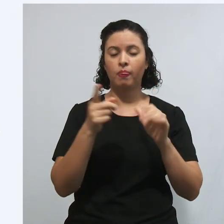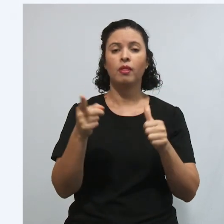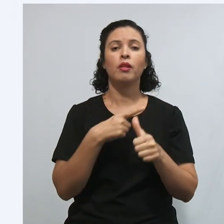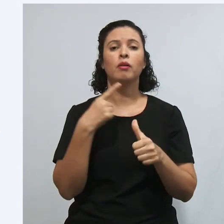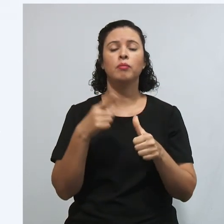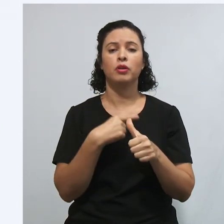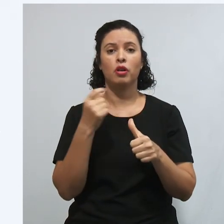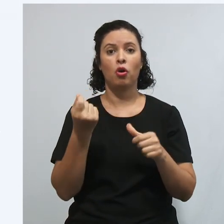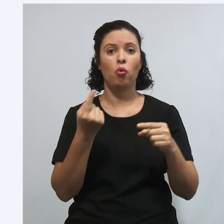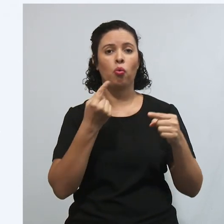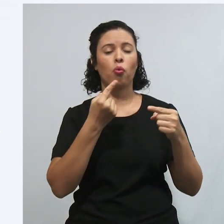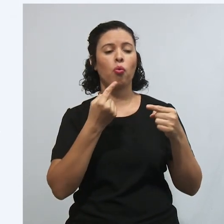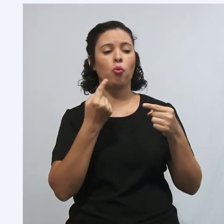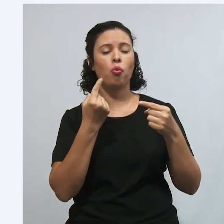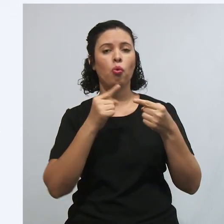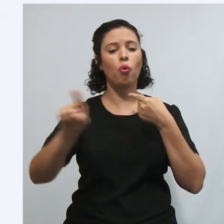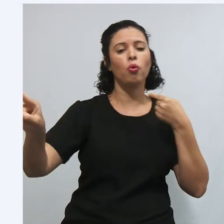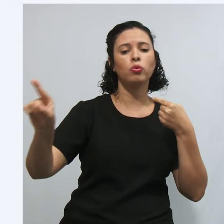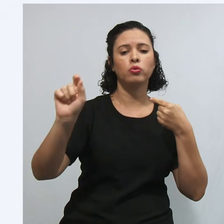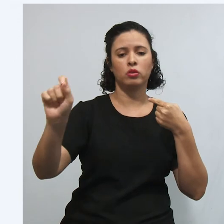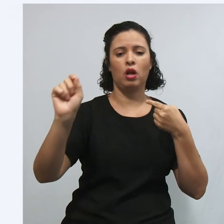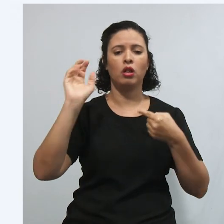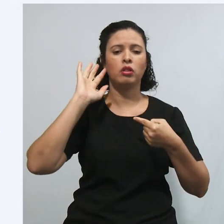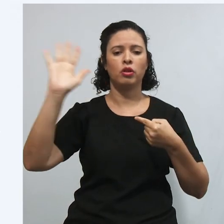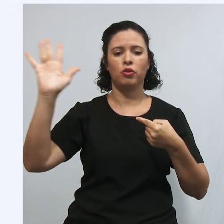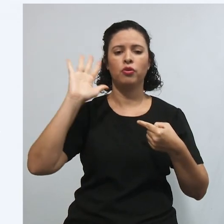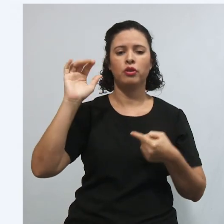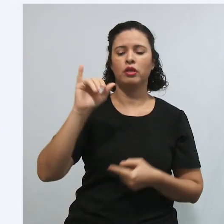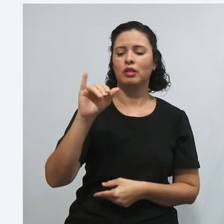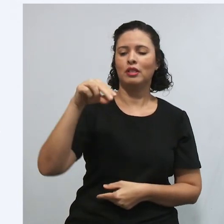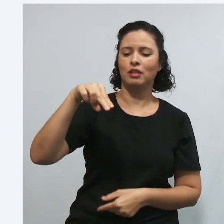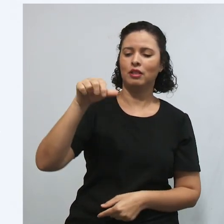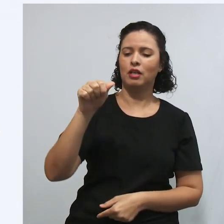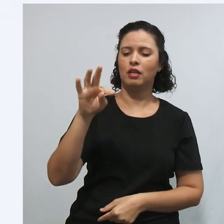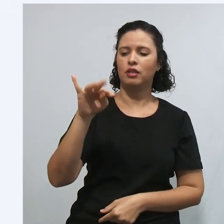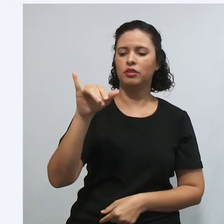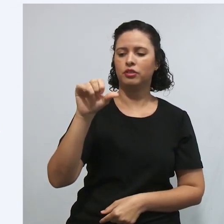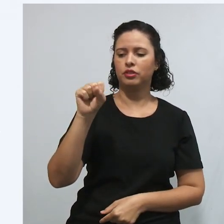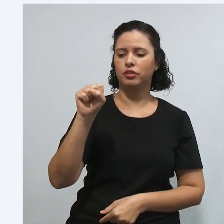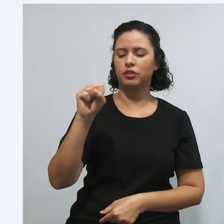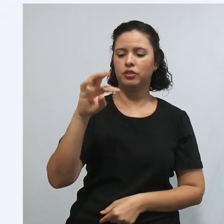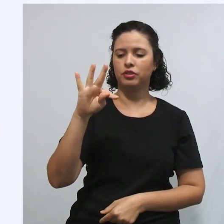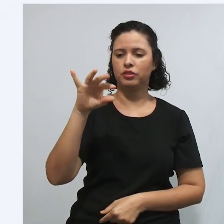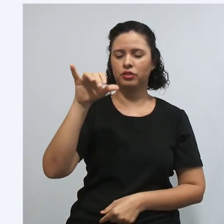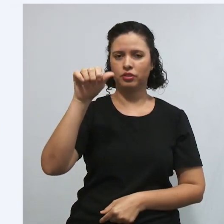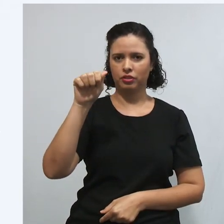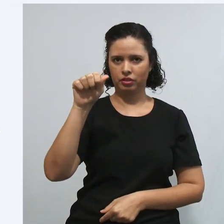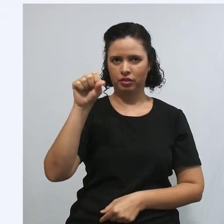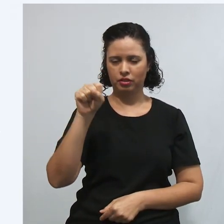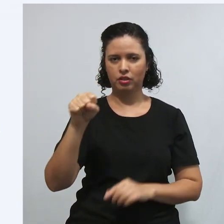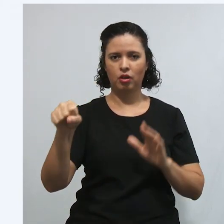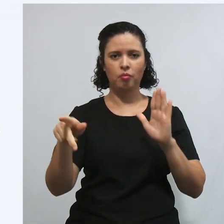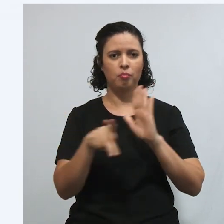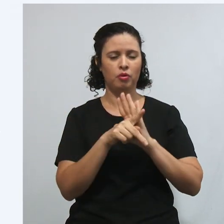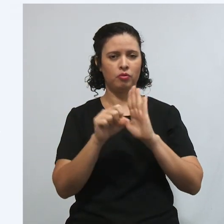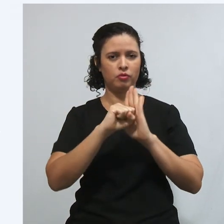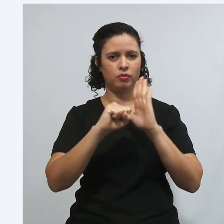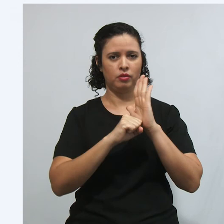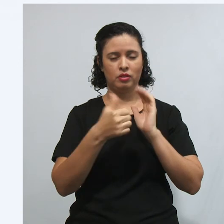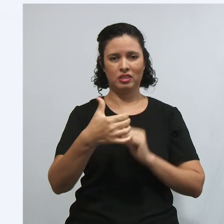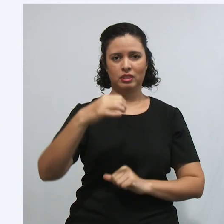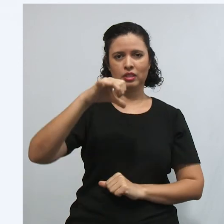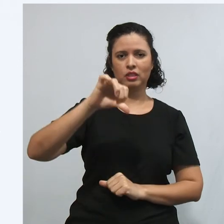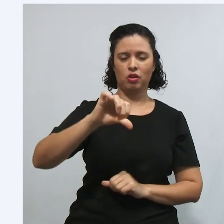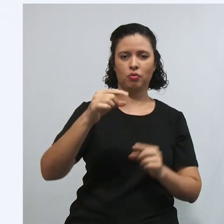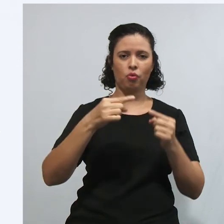ela contraria as teorias inatistas que estavam vigentes, lá no século XIX. Então, ela vem